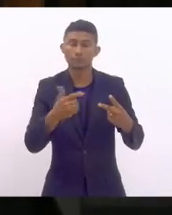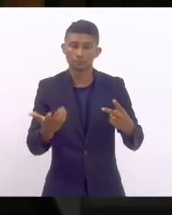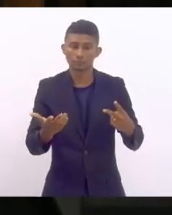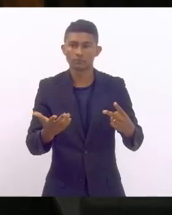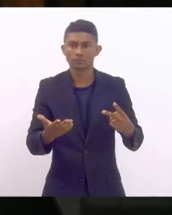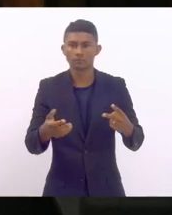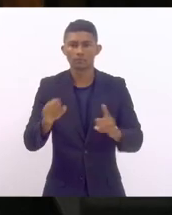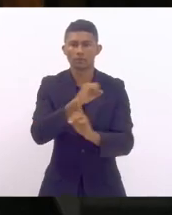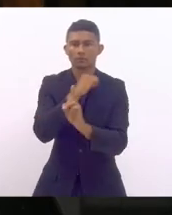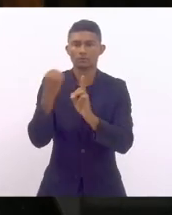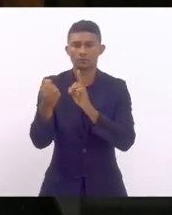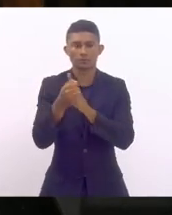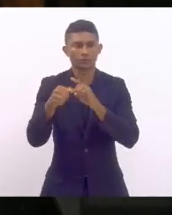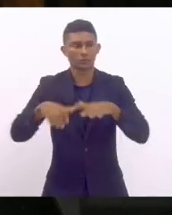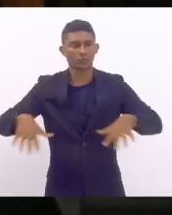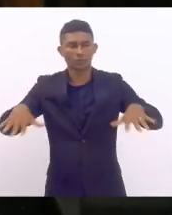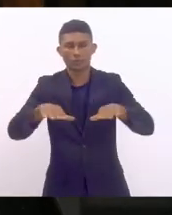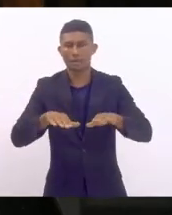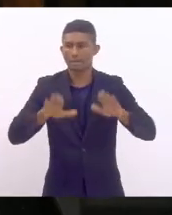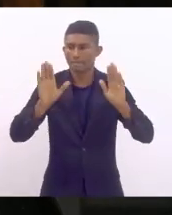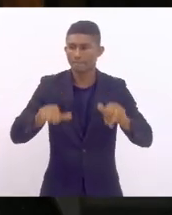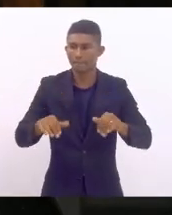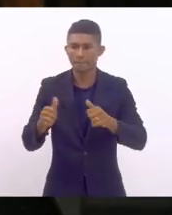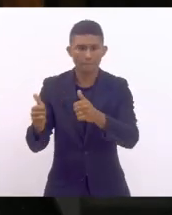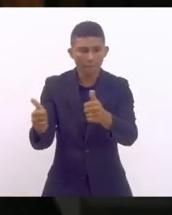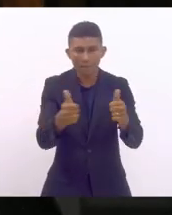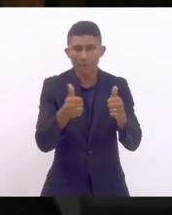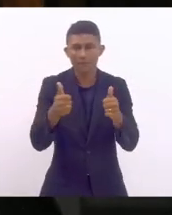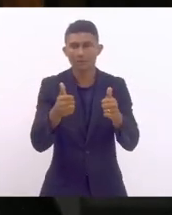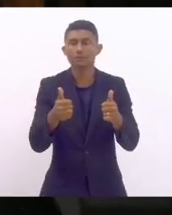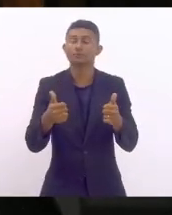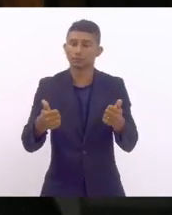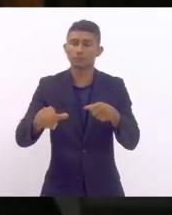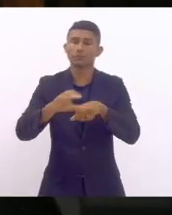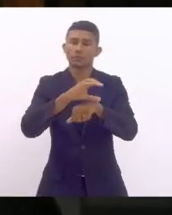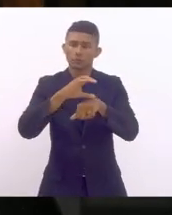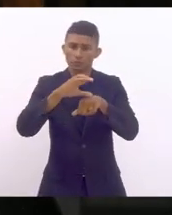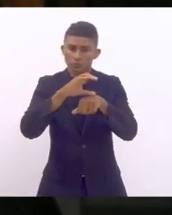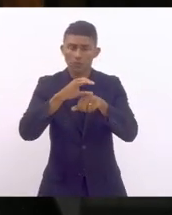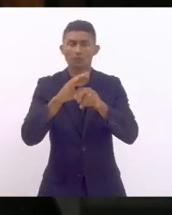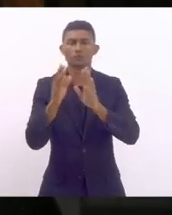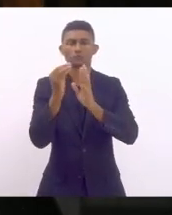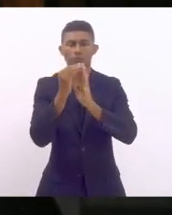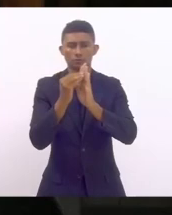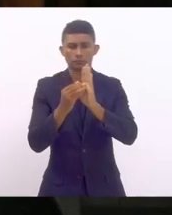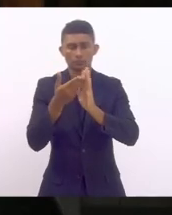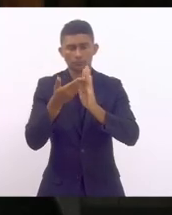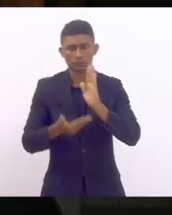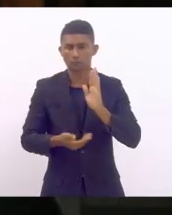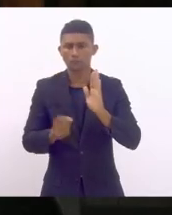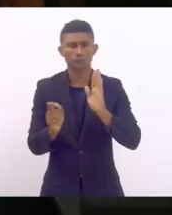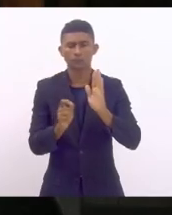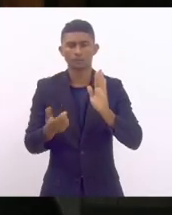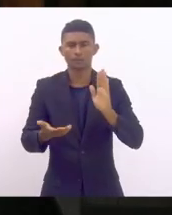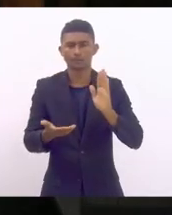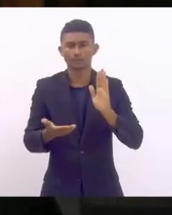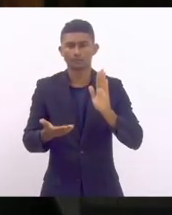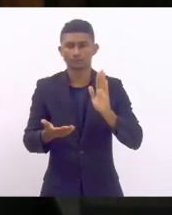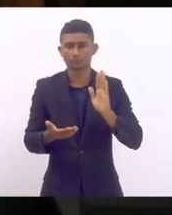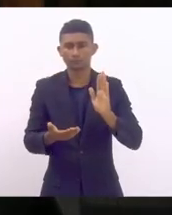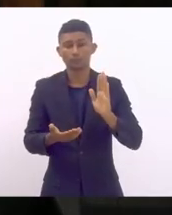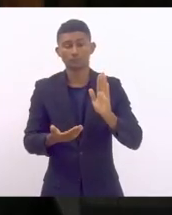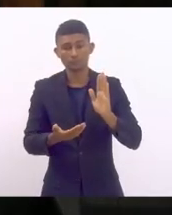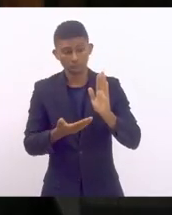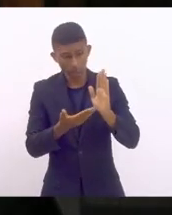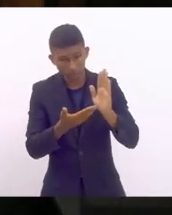social que também a constituição define que a forma dele ser